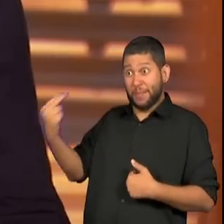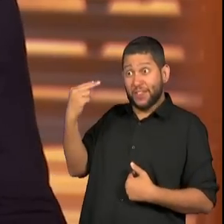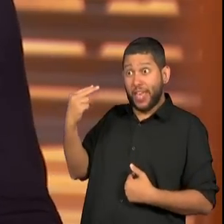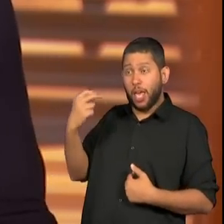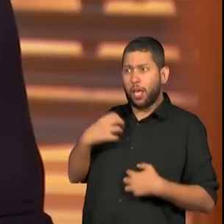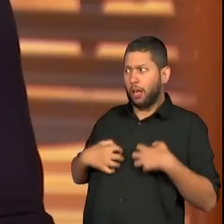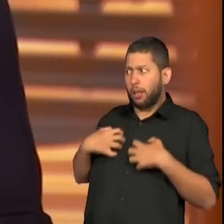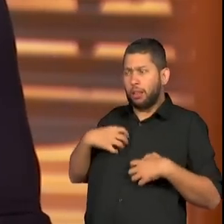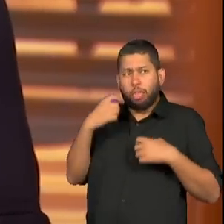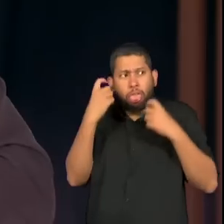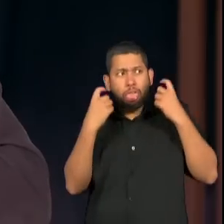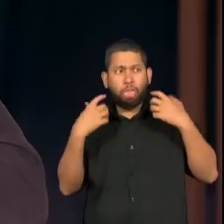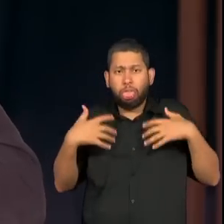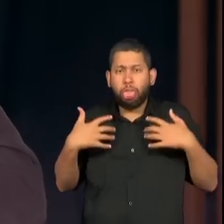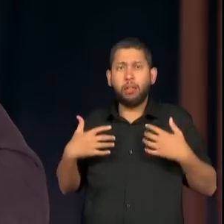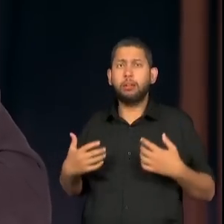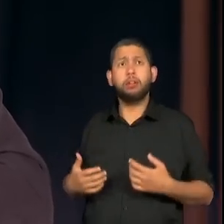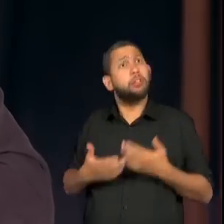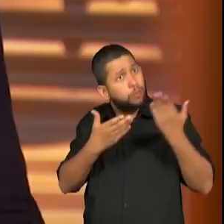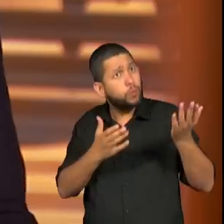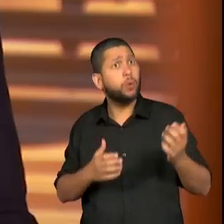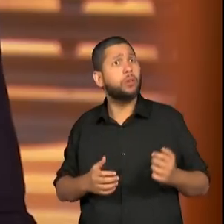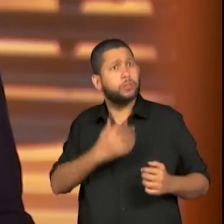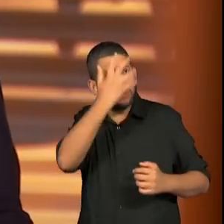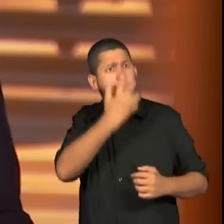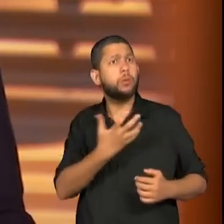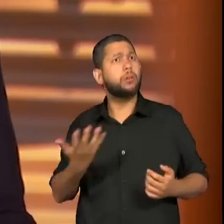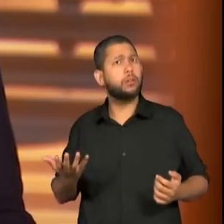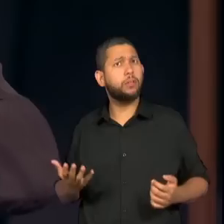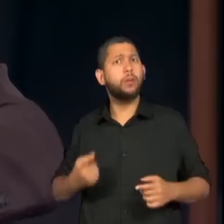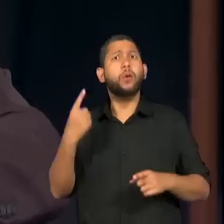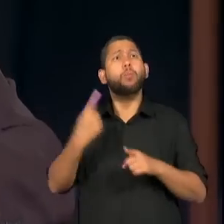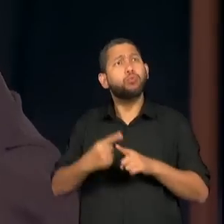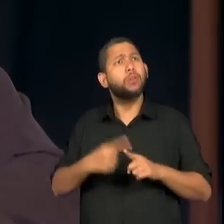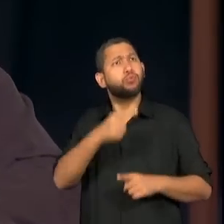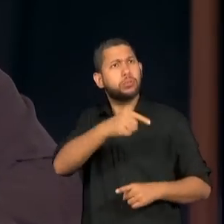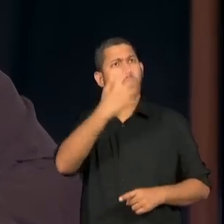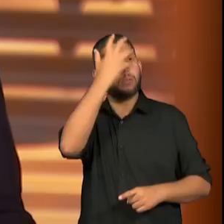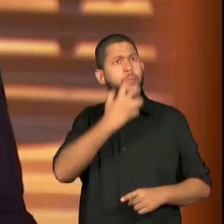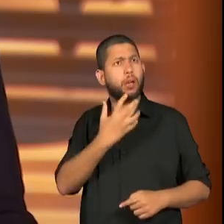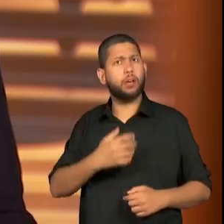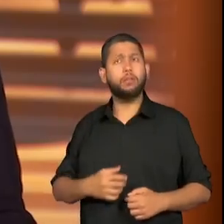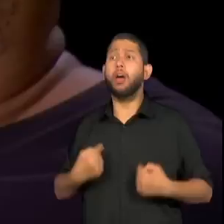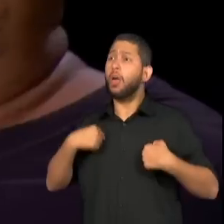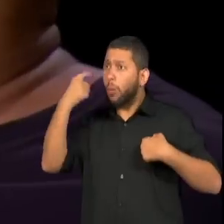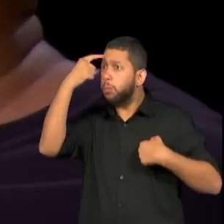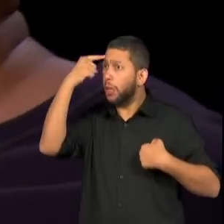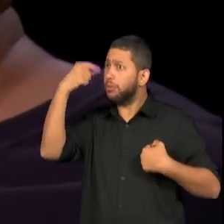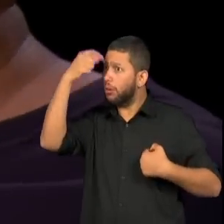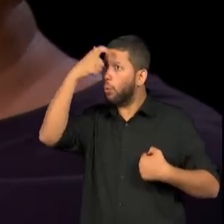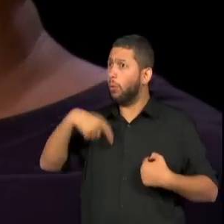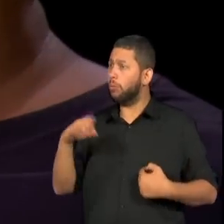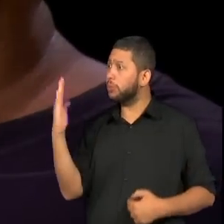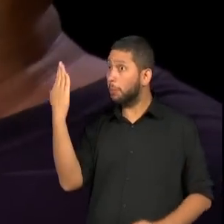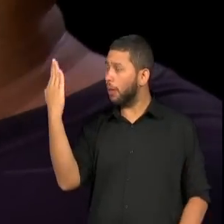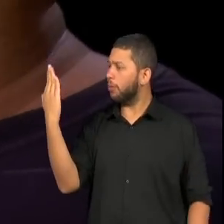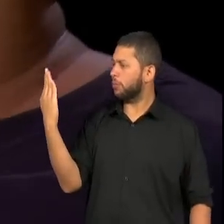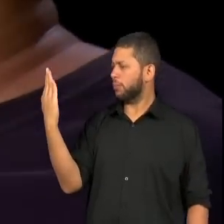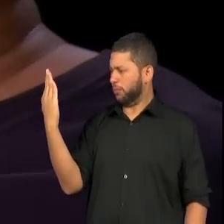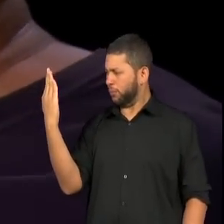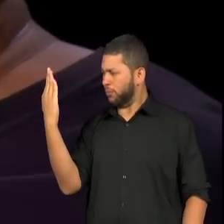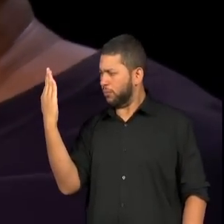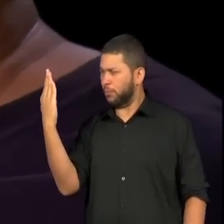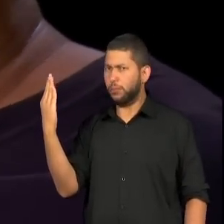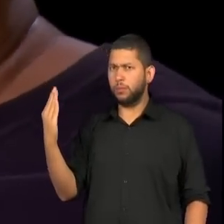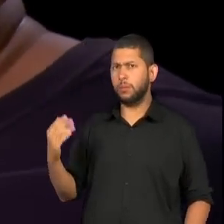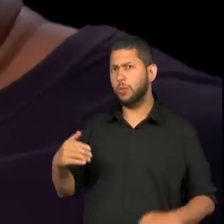Que isso, moço. E talvez fosse. Talvez fosse. Não é? Porque você se via assim. Eu era assim. Eu era assim, sempre muito sisudo, serião. Eu já